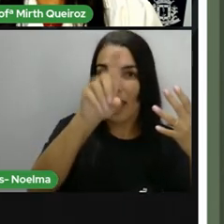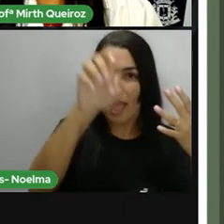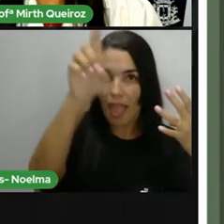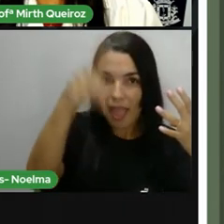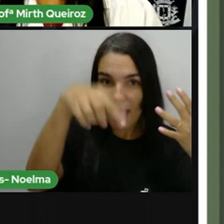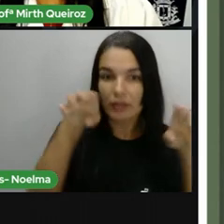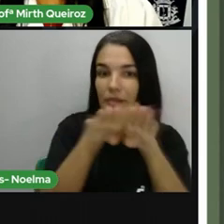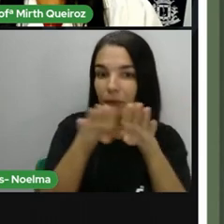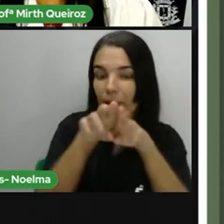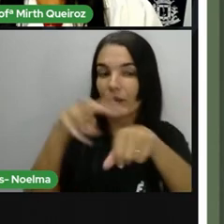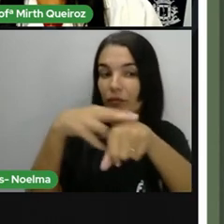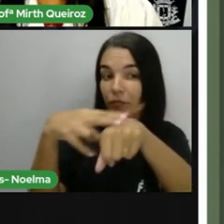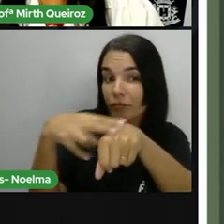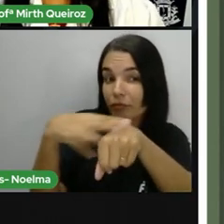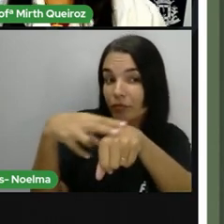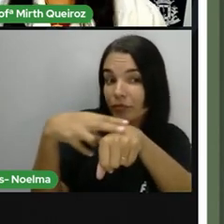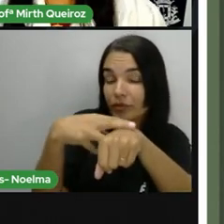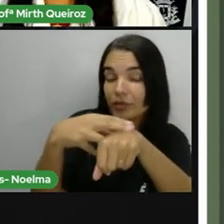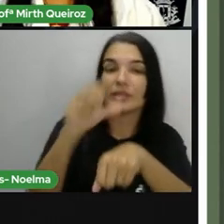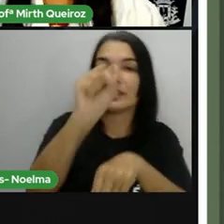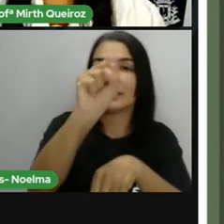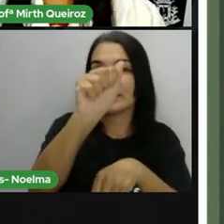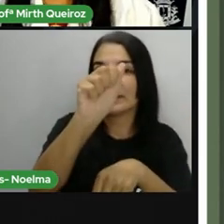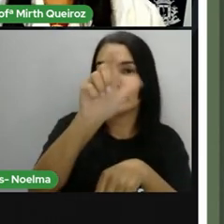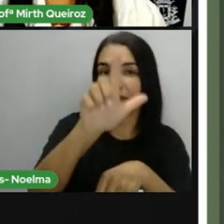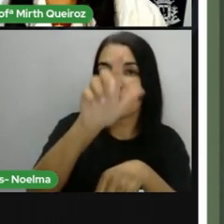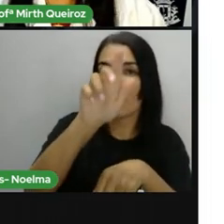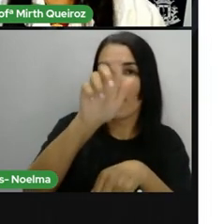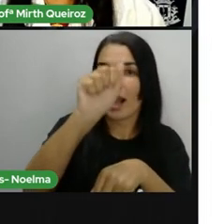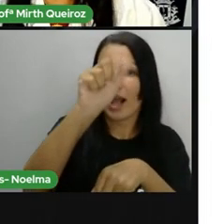essa de verde aqui, a Lagoa Salgada.